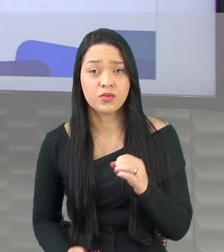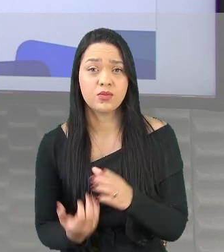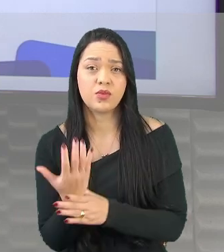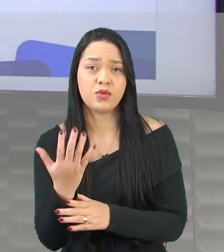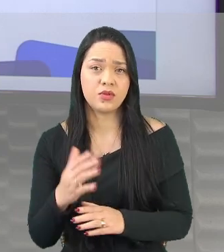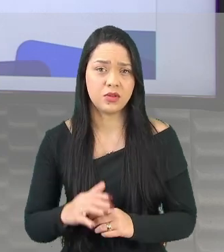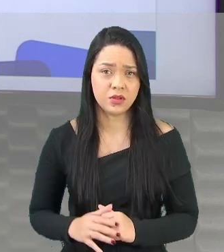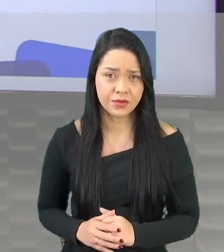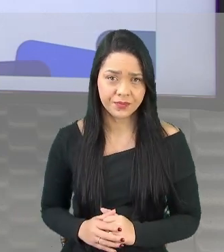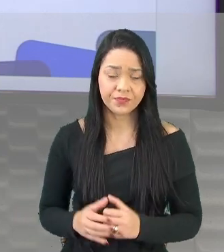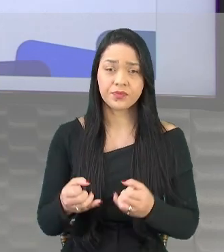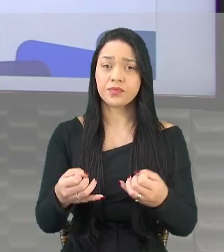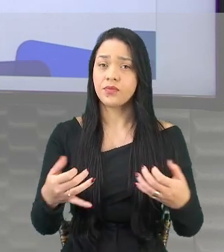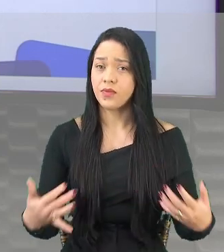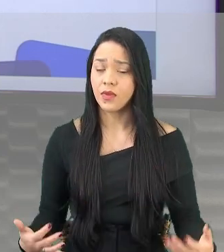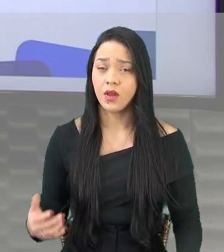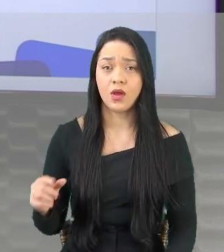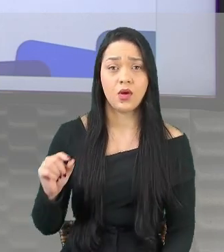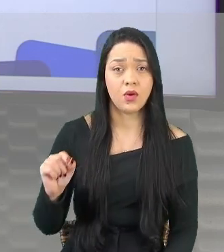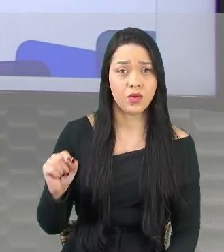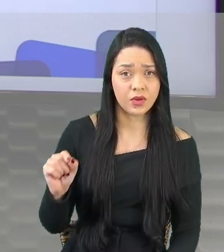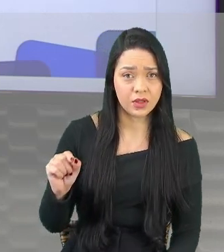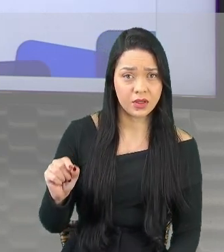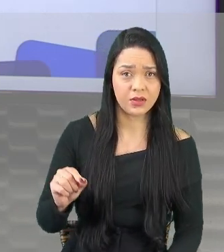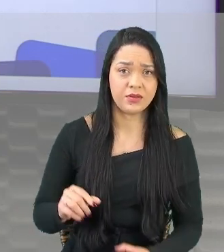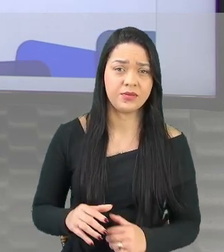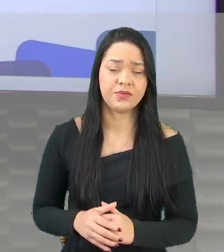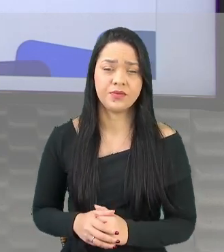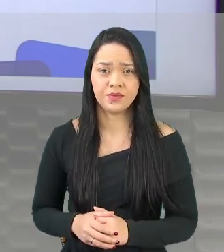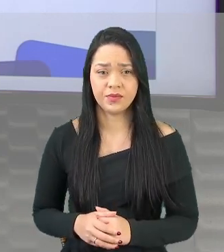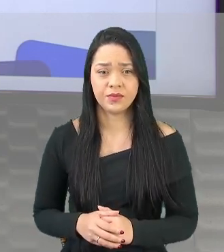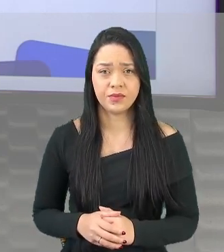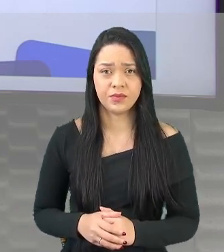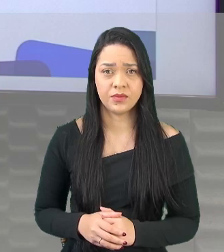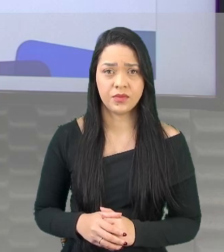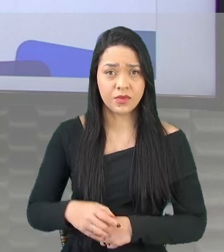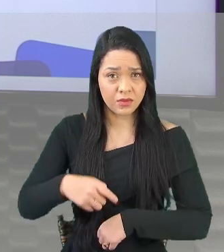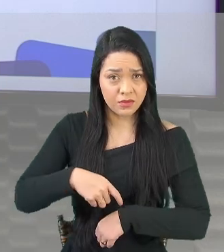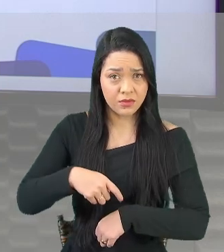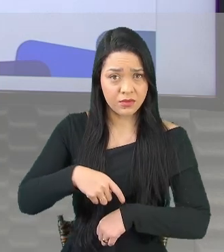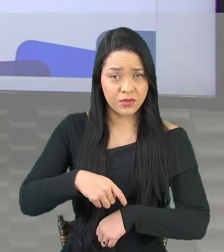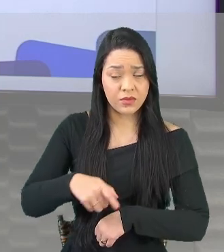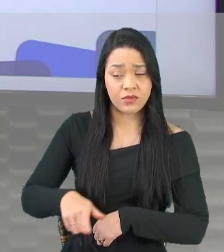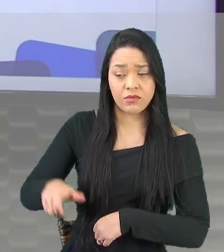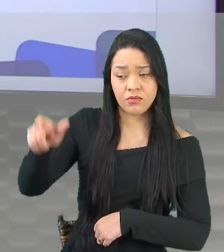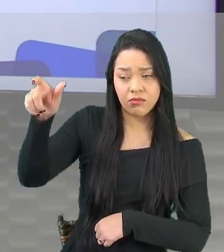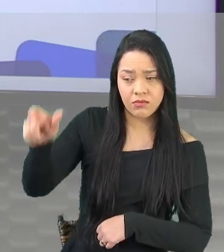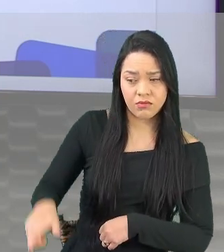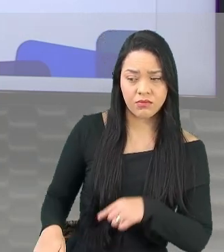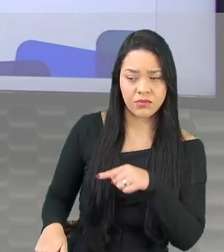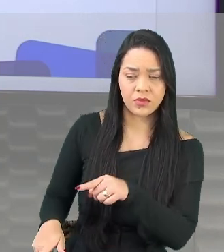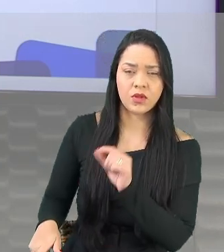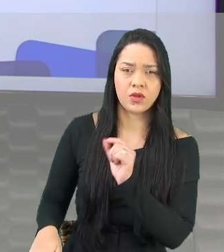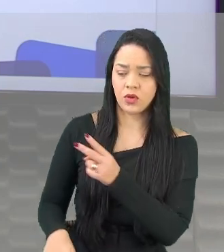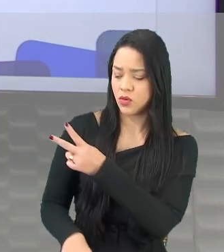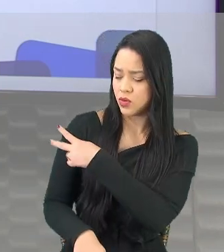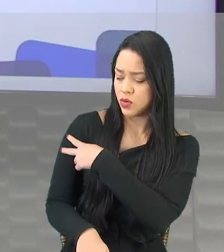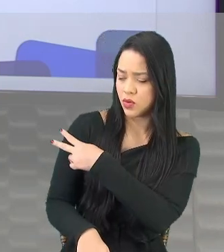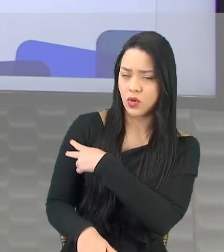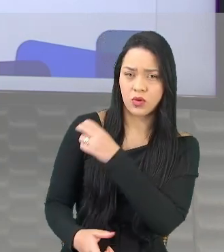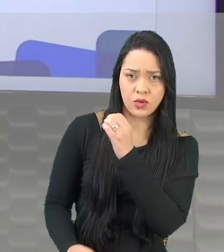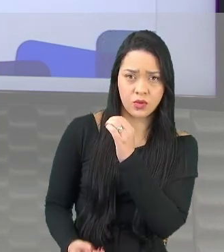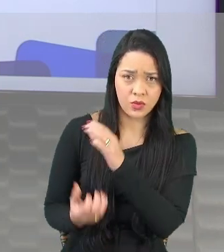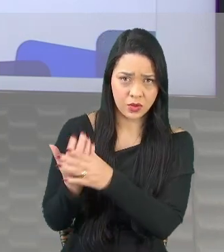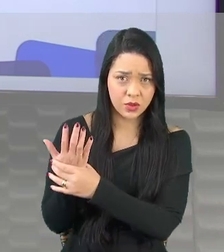em um primeiro momento, o sujeito ele era dono dos meios de produção, a sua força de trabalho, e